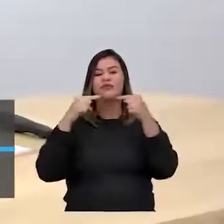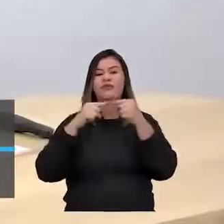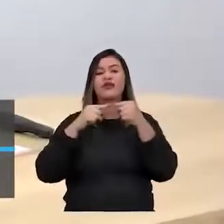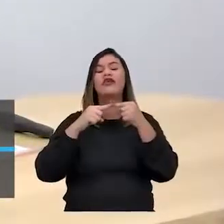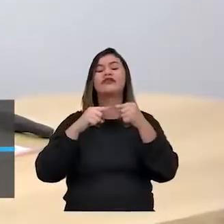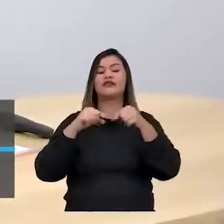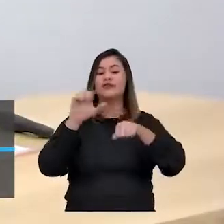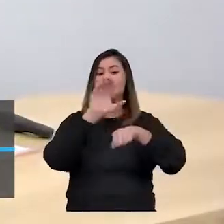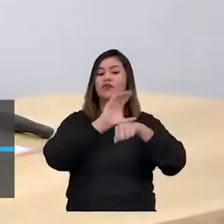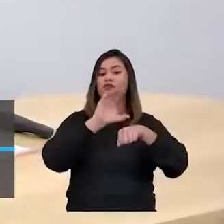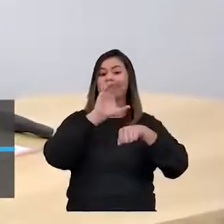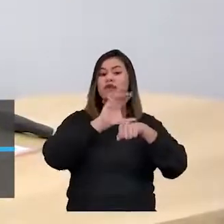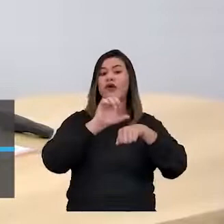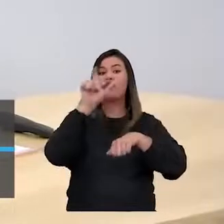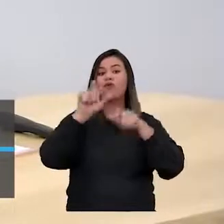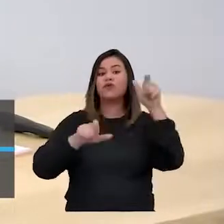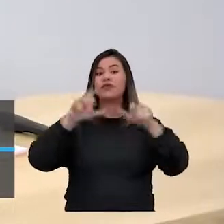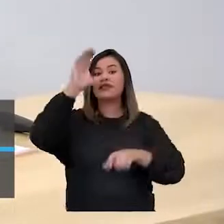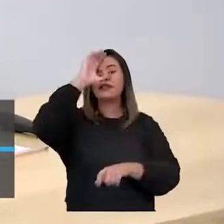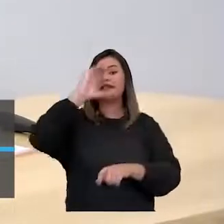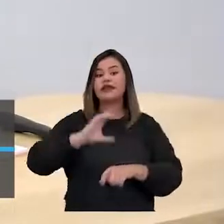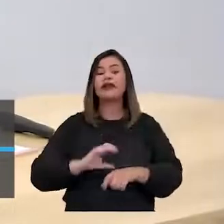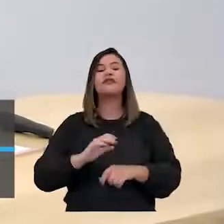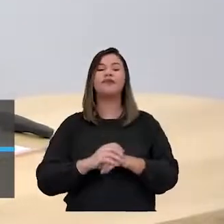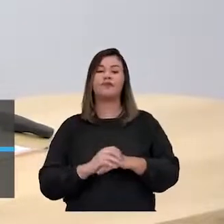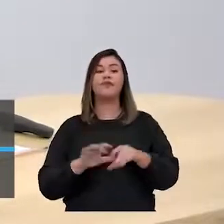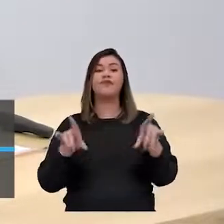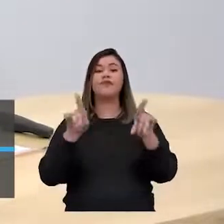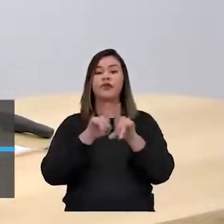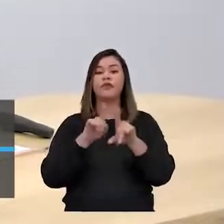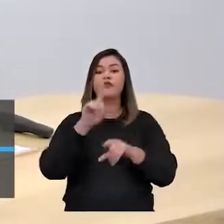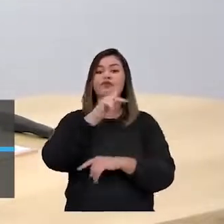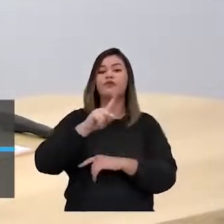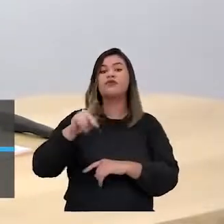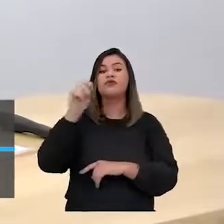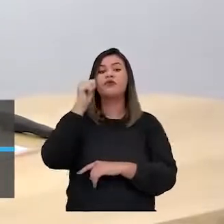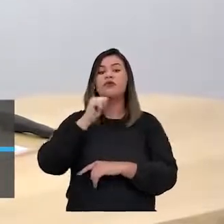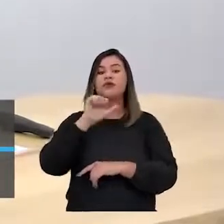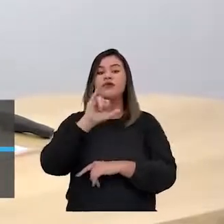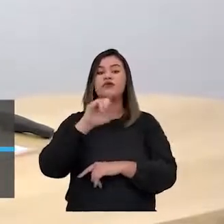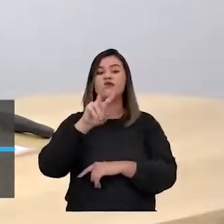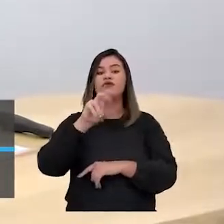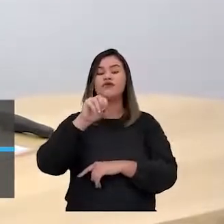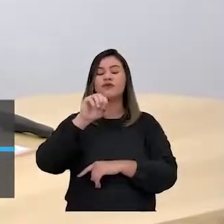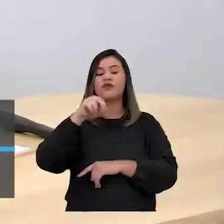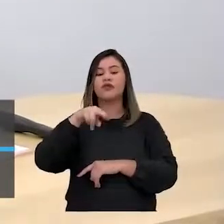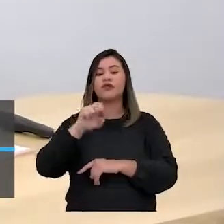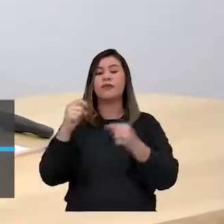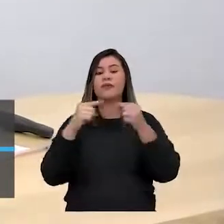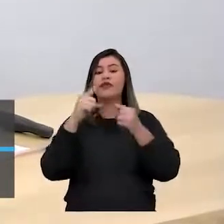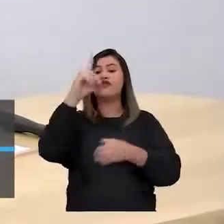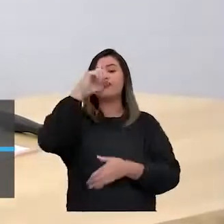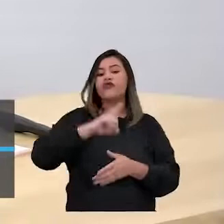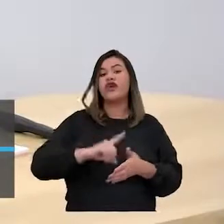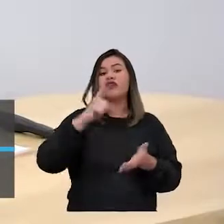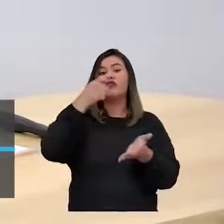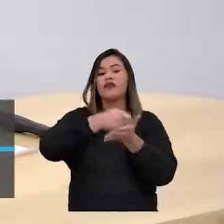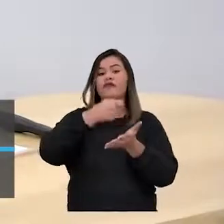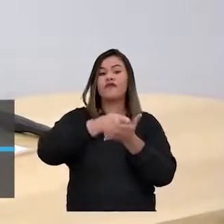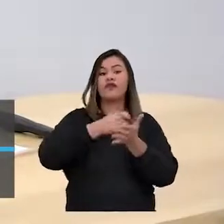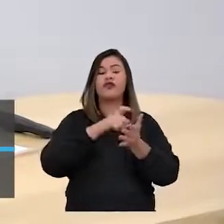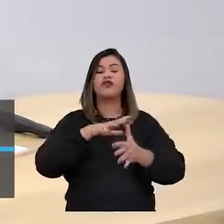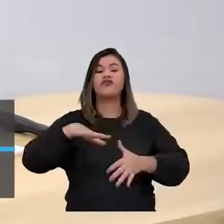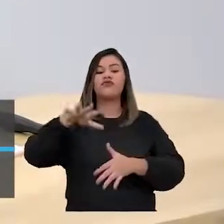cidadã. Aí nós temos a Pro Ivone, que diz atenta aos direitos e deveres do cidadão. E a Pro Rosângela diz, para proporcionar o bem-estar